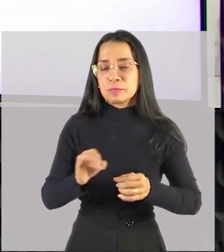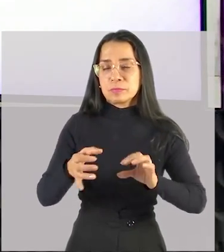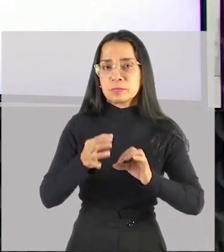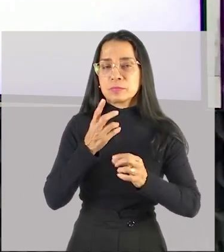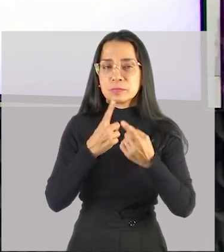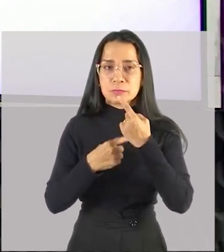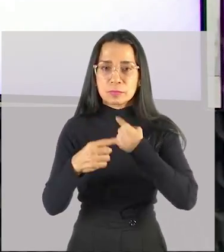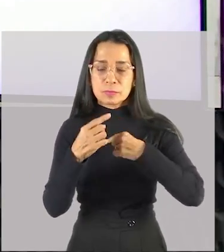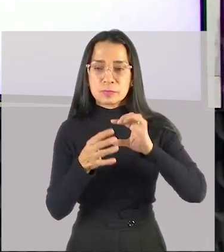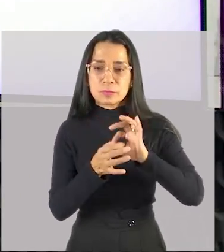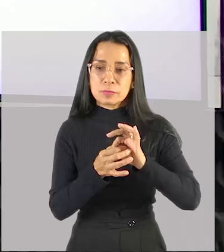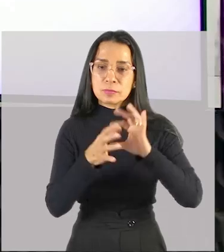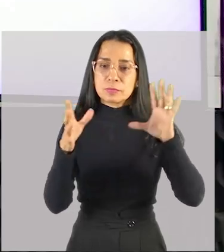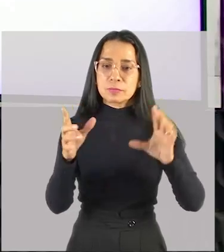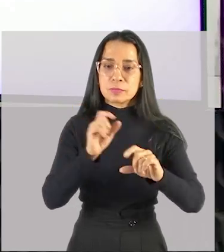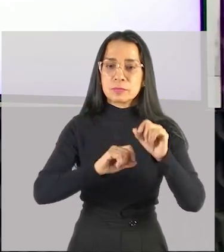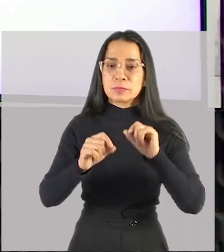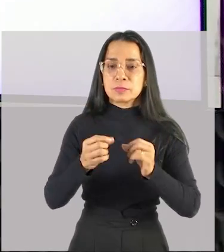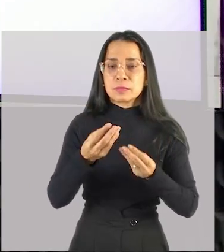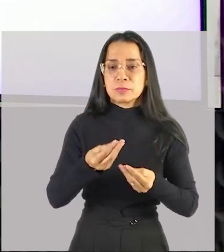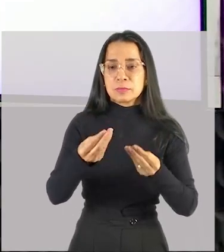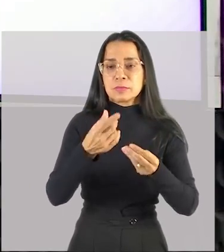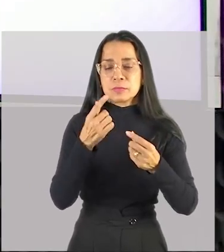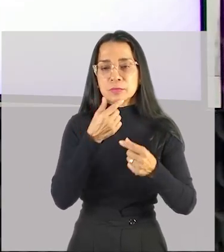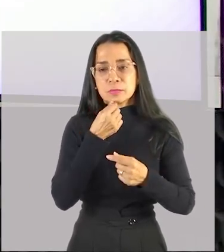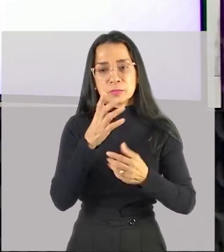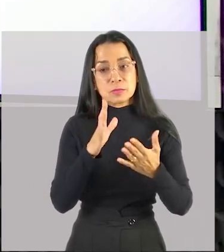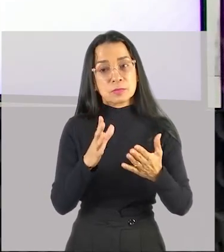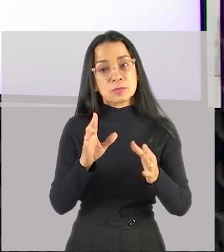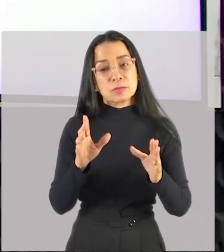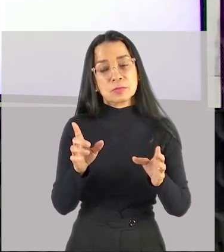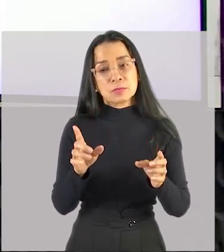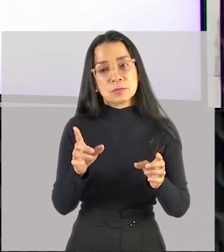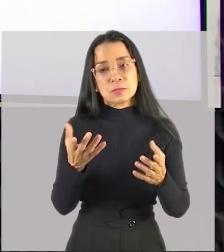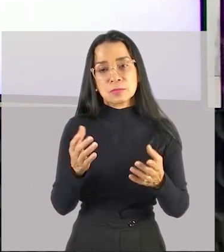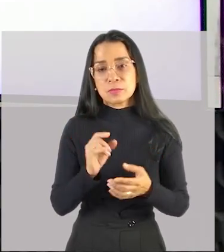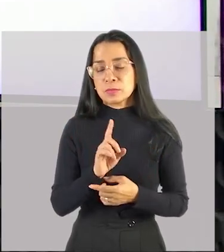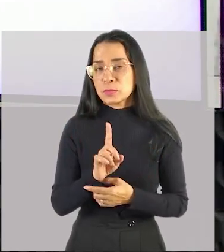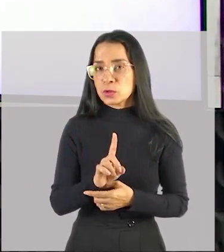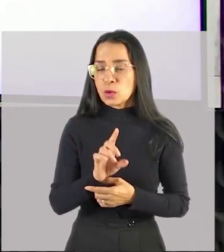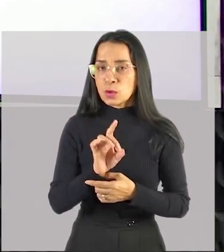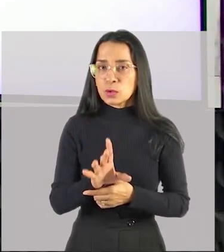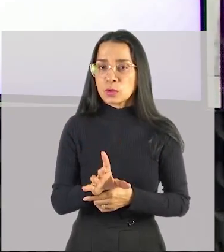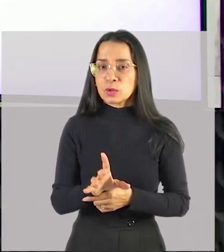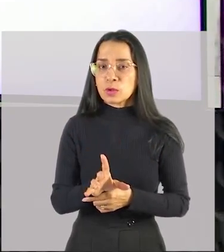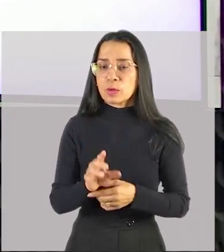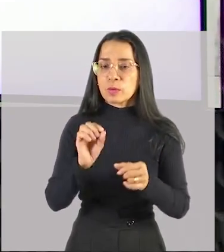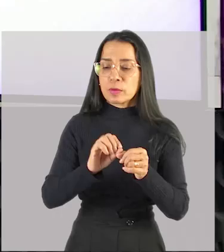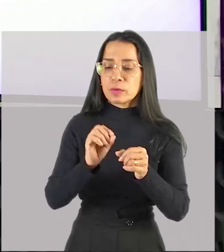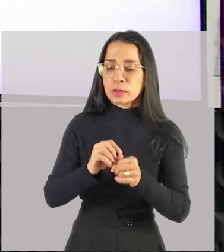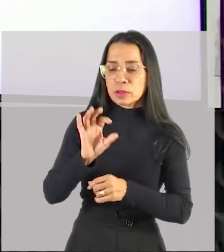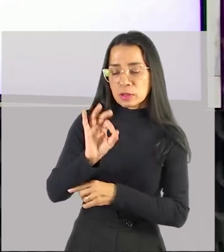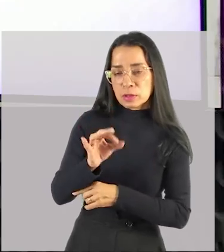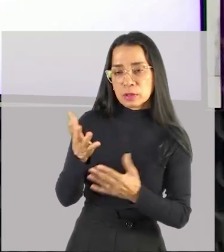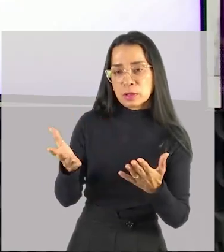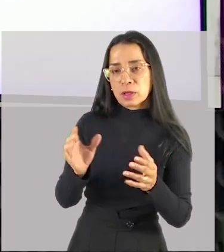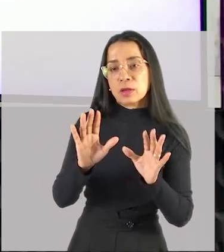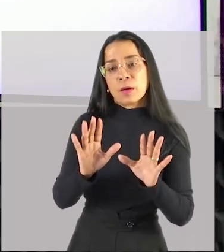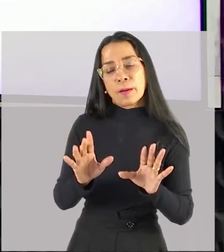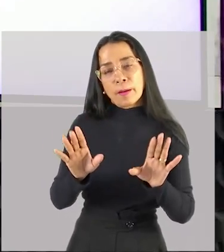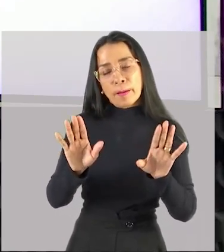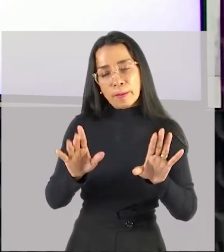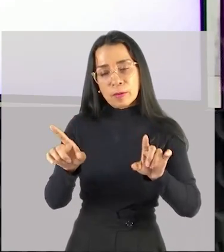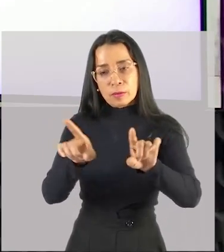dada ao homem, não apenas para agir corretamente, mas também para pecar. Na verdade, por que deveria ser punido aquele que usasse da